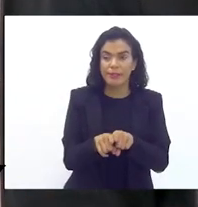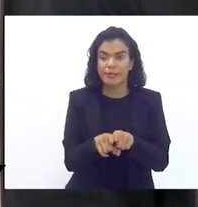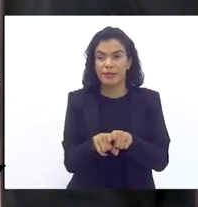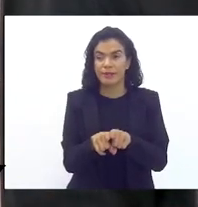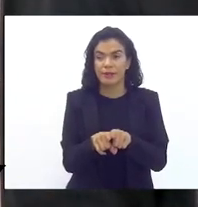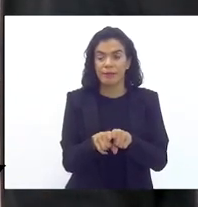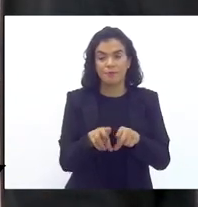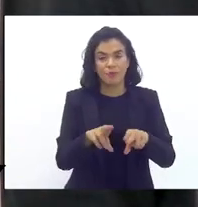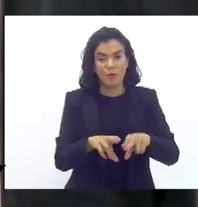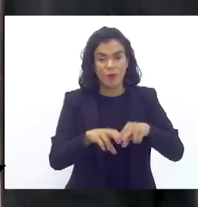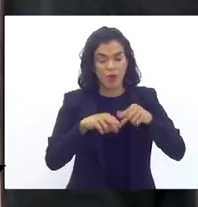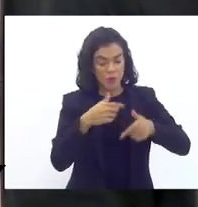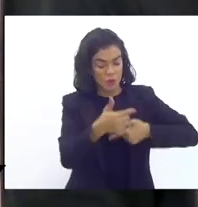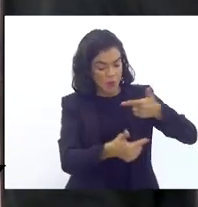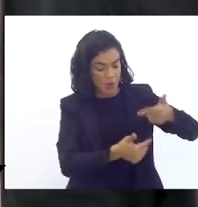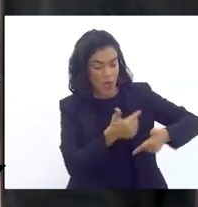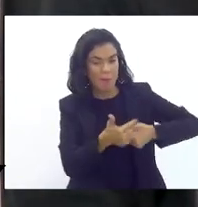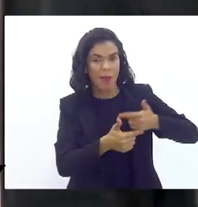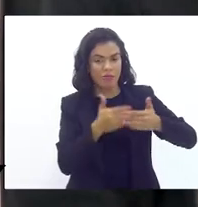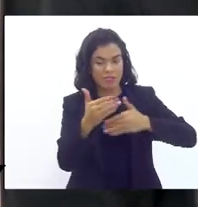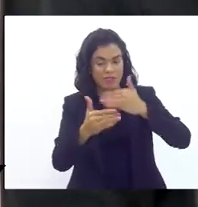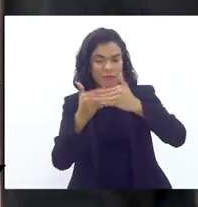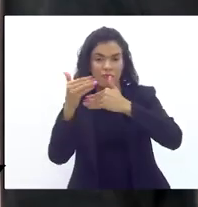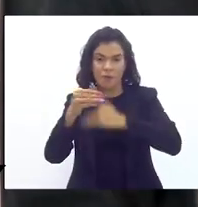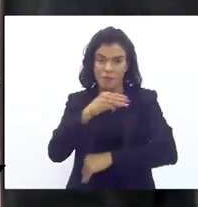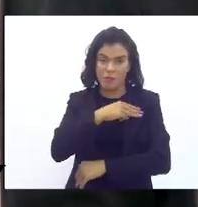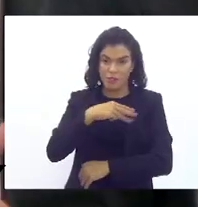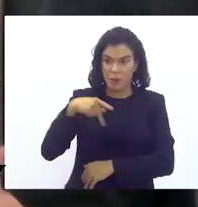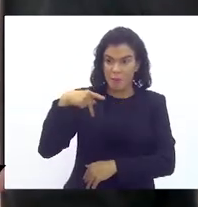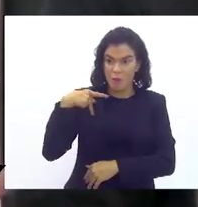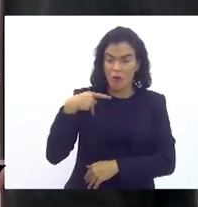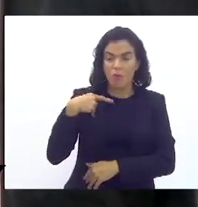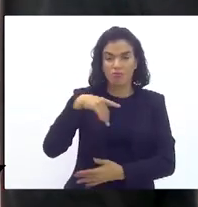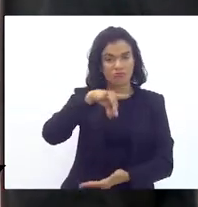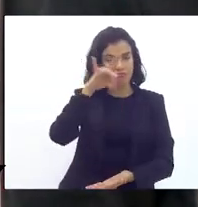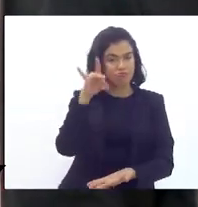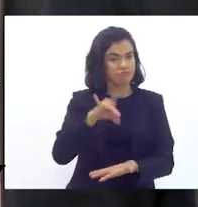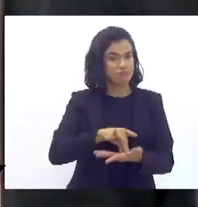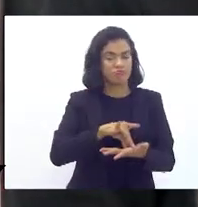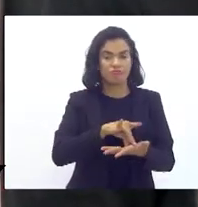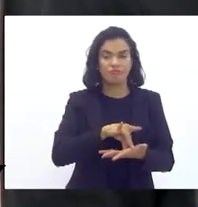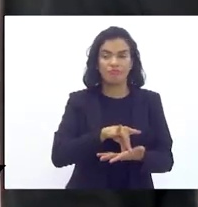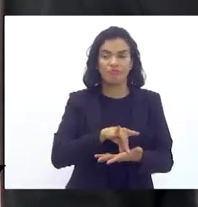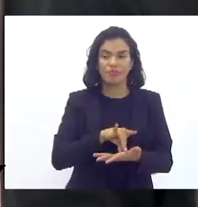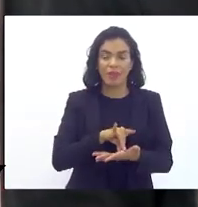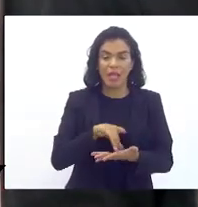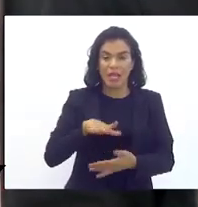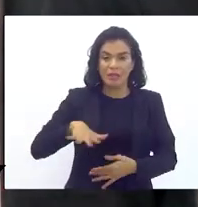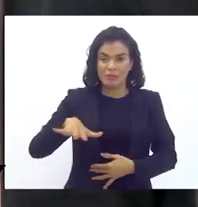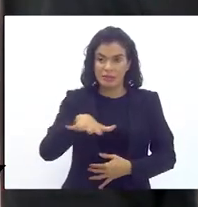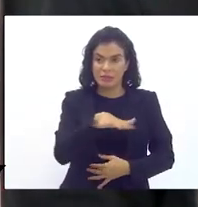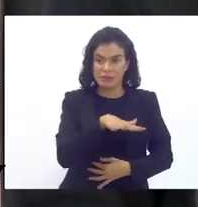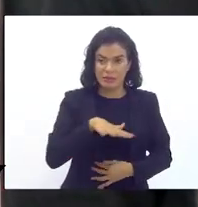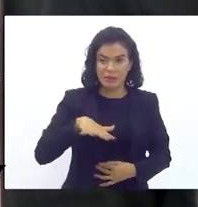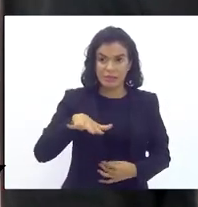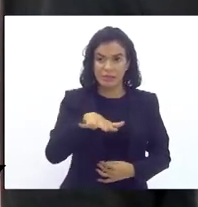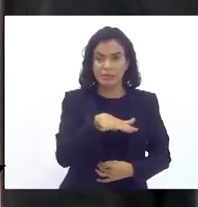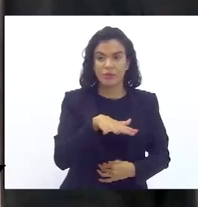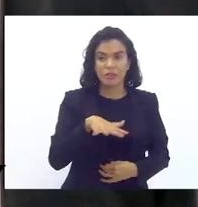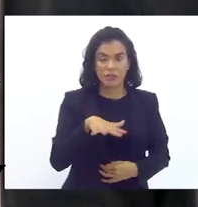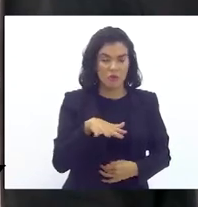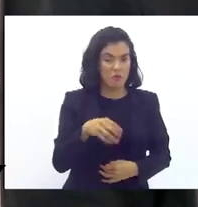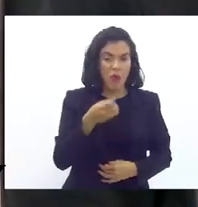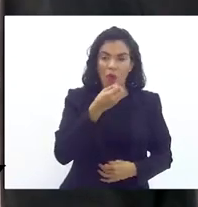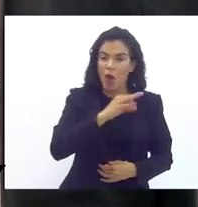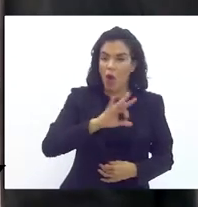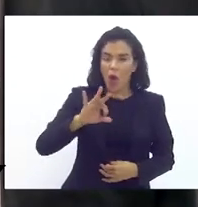por esse trabalho que vem sendo desenvolvido pelo Ministério Público que legitima essa situação né que foi trazida aqui foi